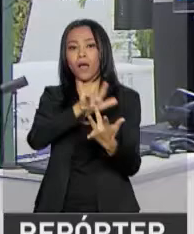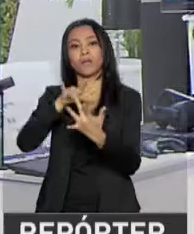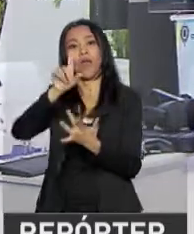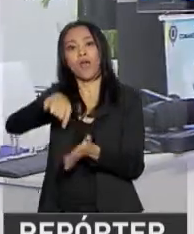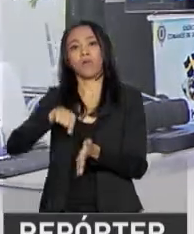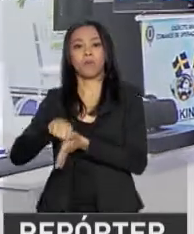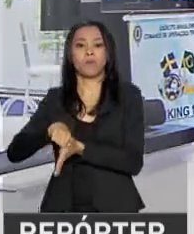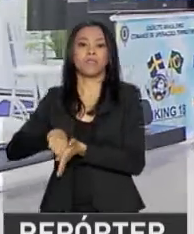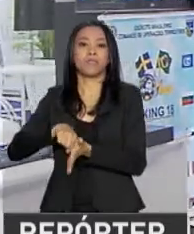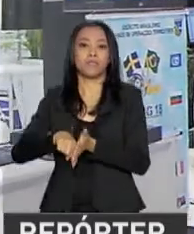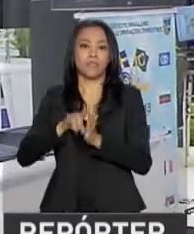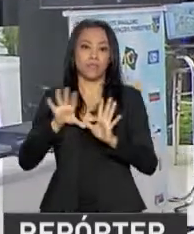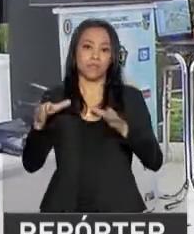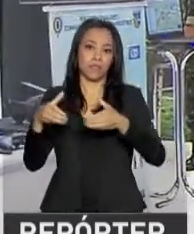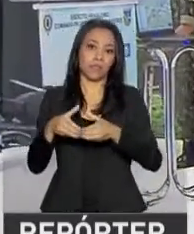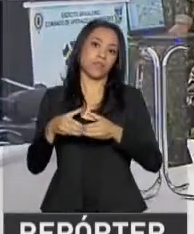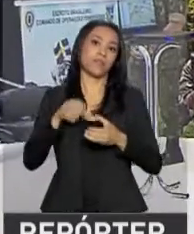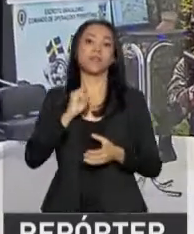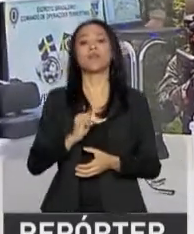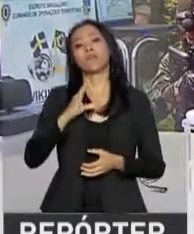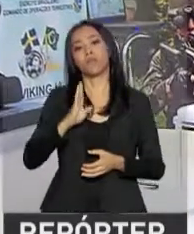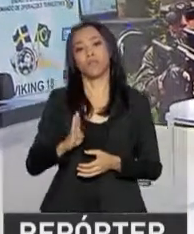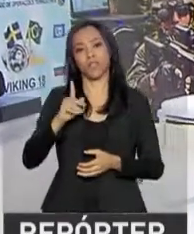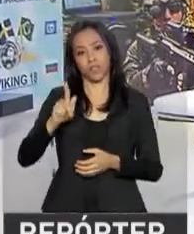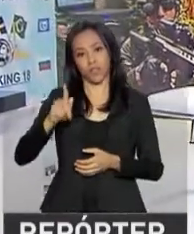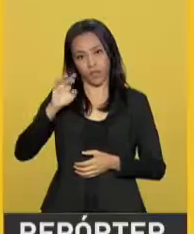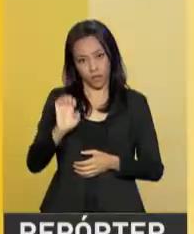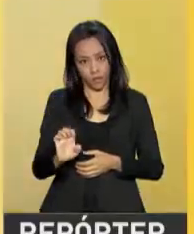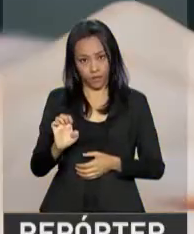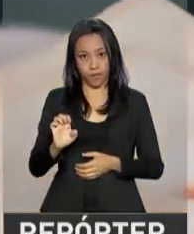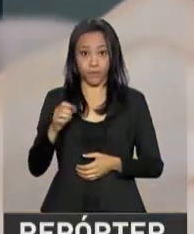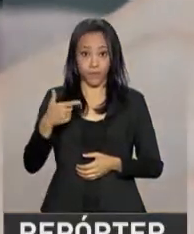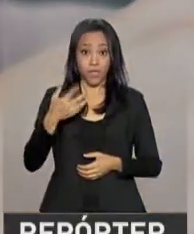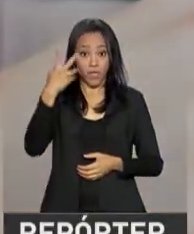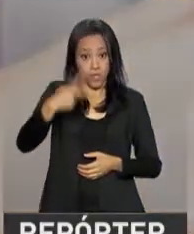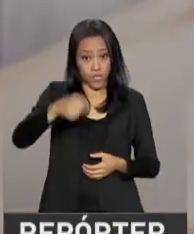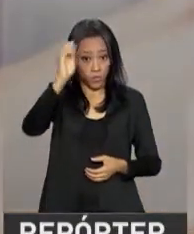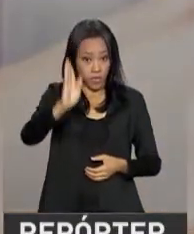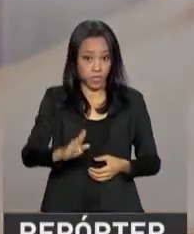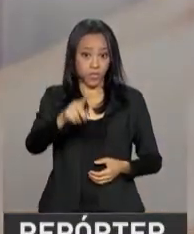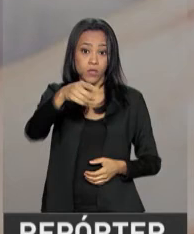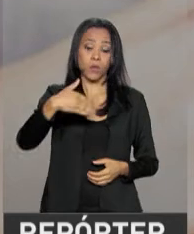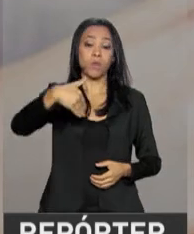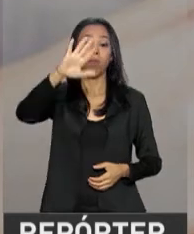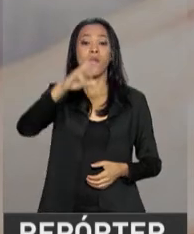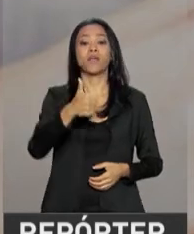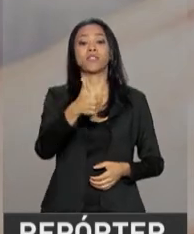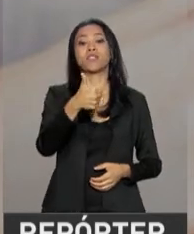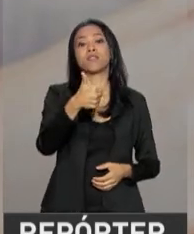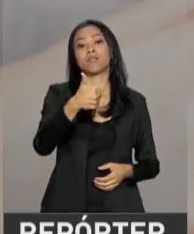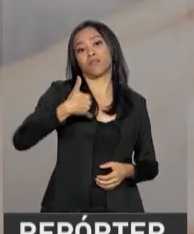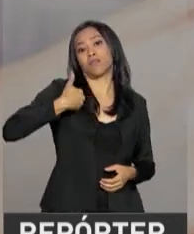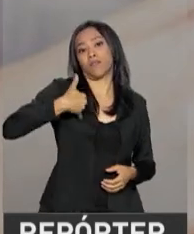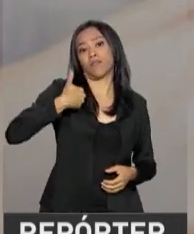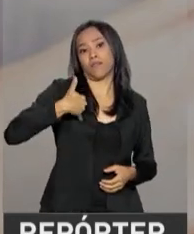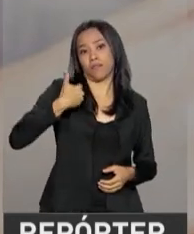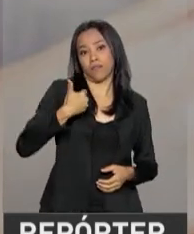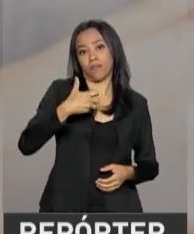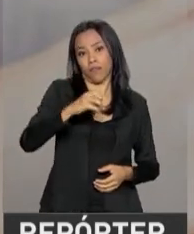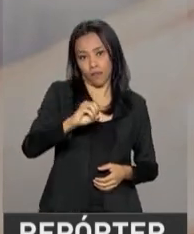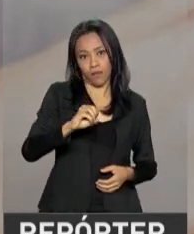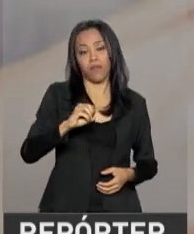brasileiro de geografia e estatística o ibge dos brasileiros com mais de dez anos de idade quase